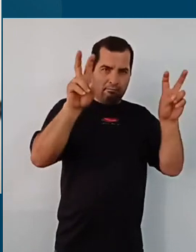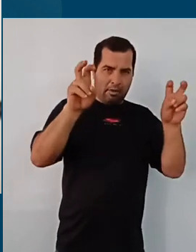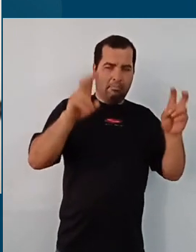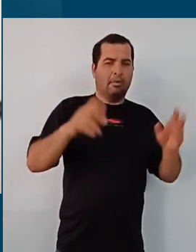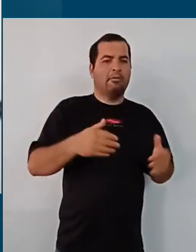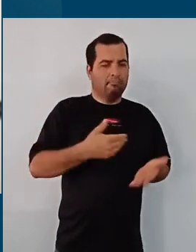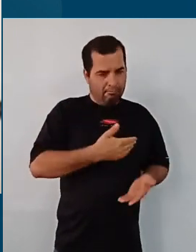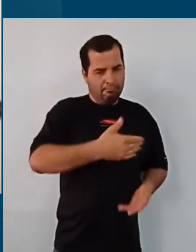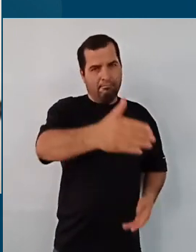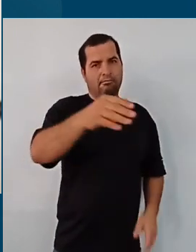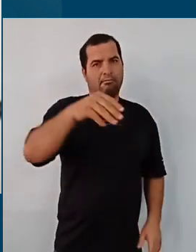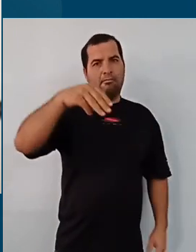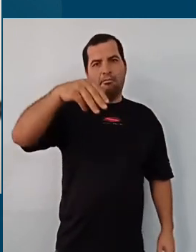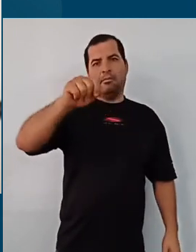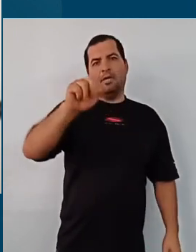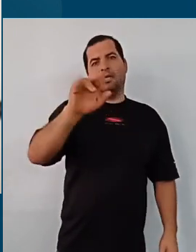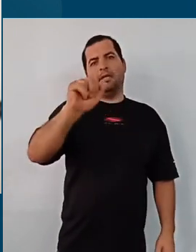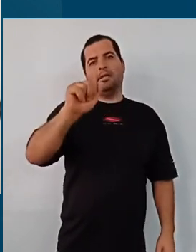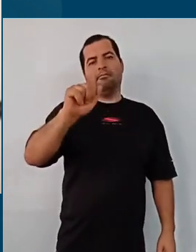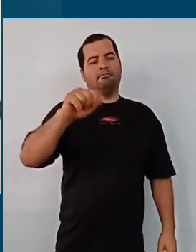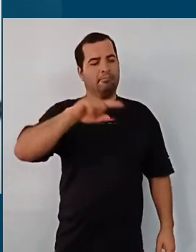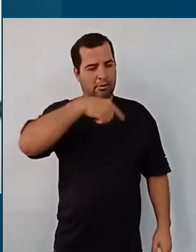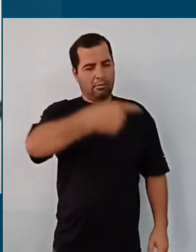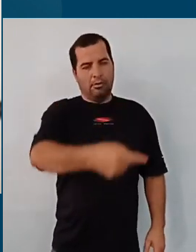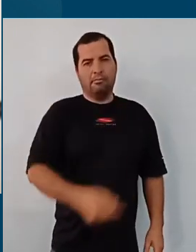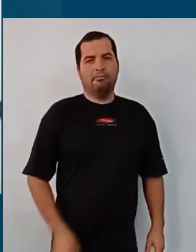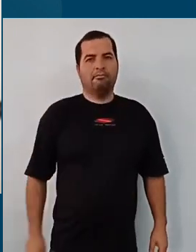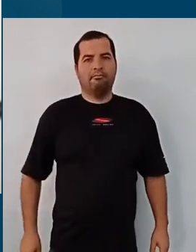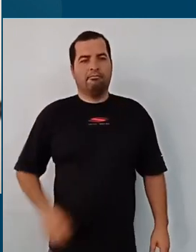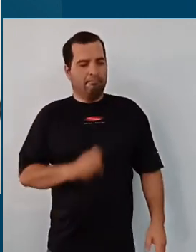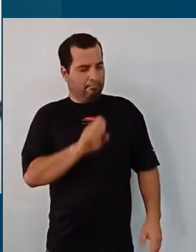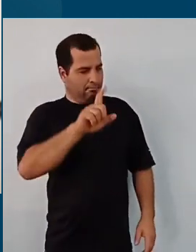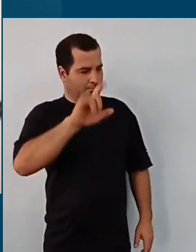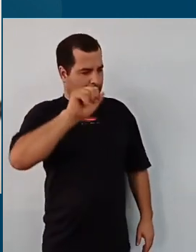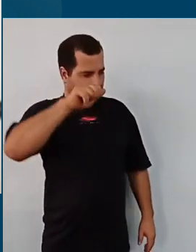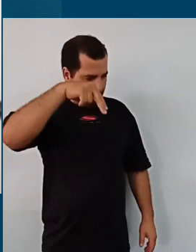passar para a professora Marinês. Eliane.